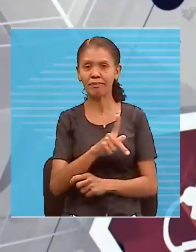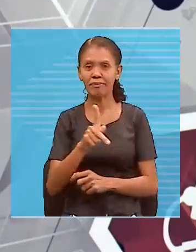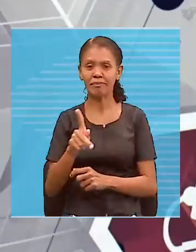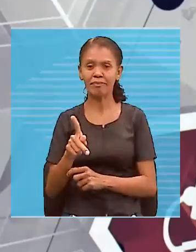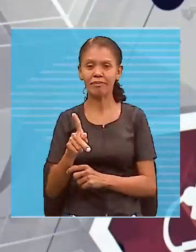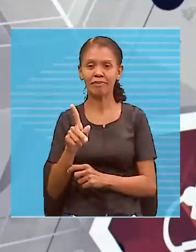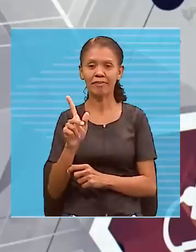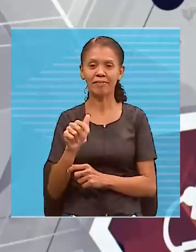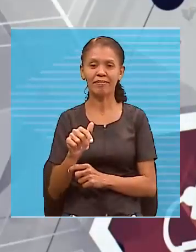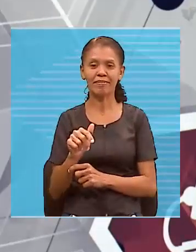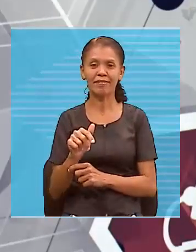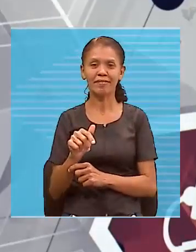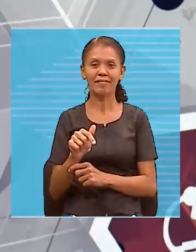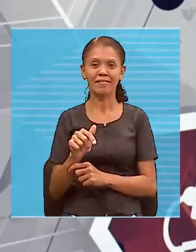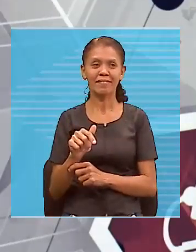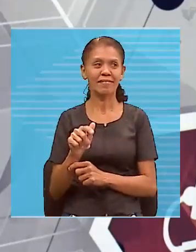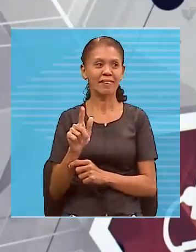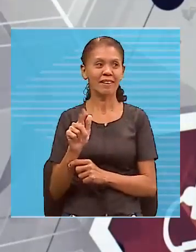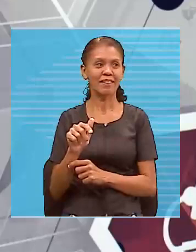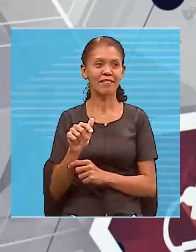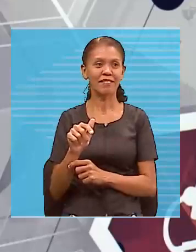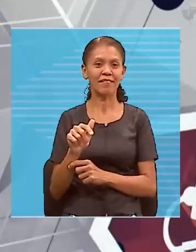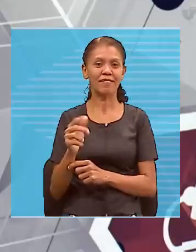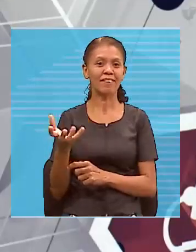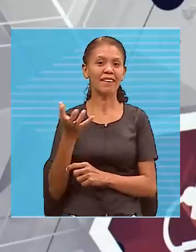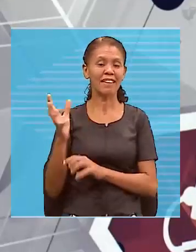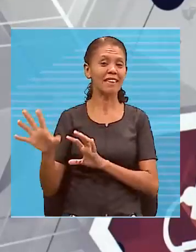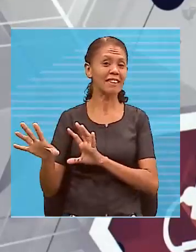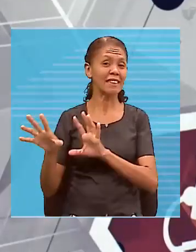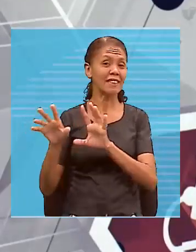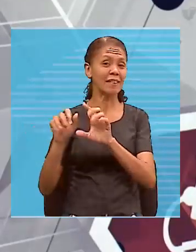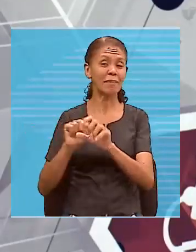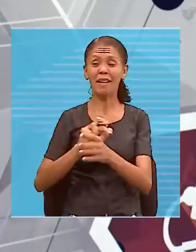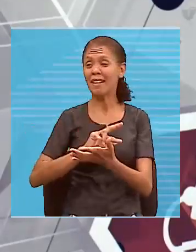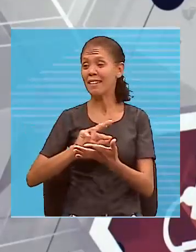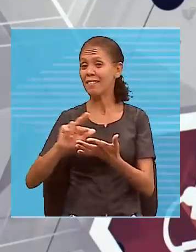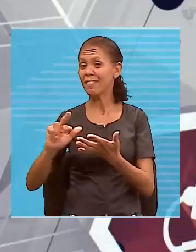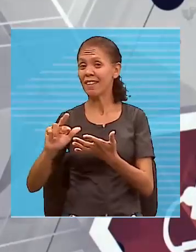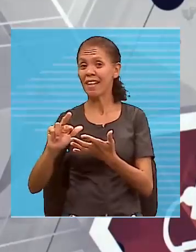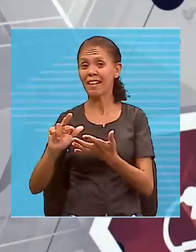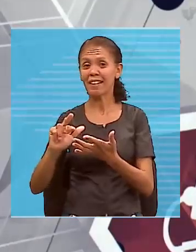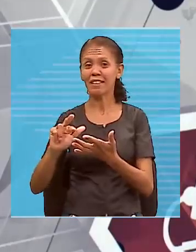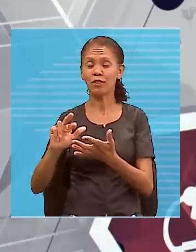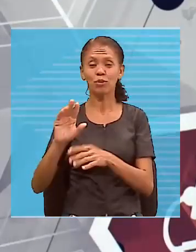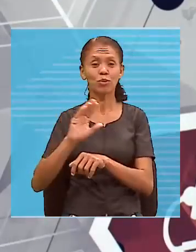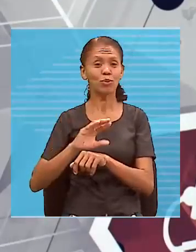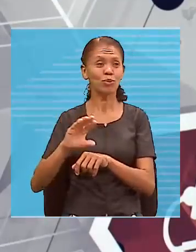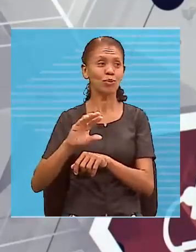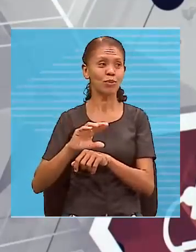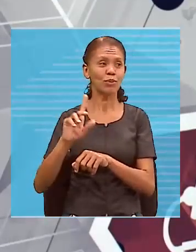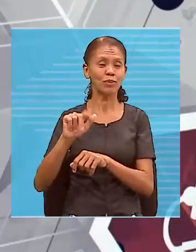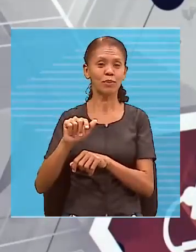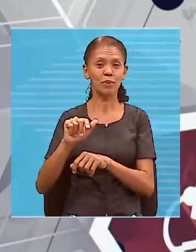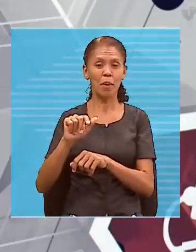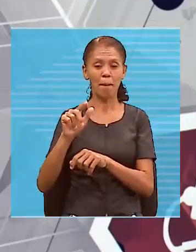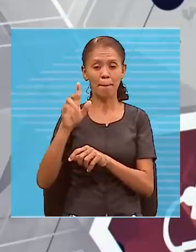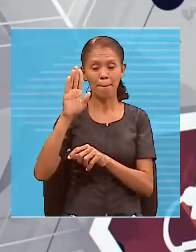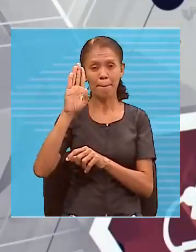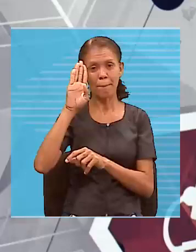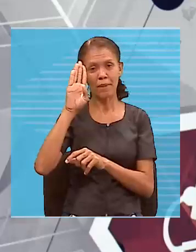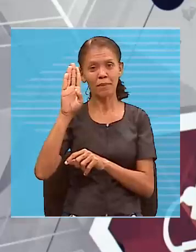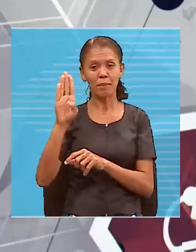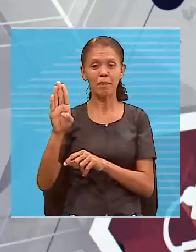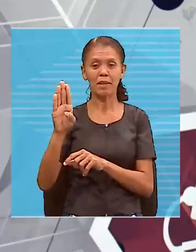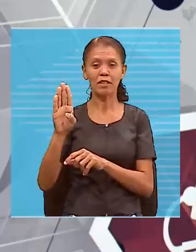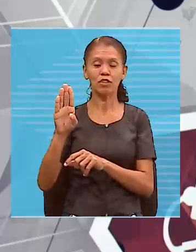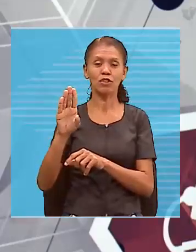trabalho hoje dizem que vão fazer um curso superior em áreas né variadas inclusive Bacharelado em direito então isso é muito